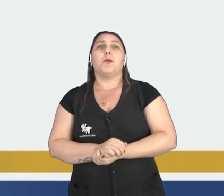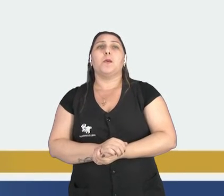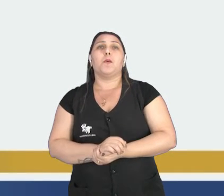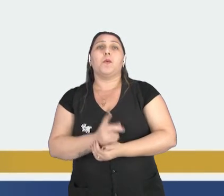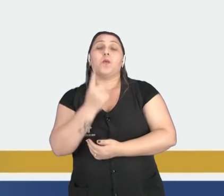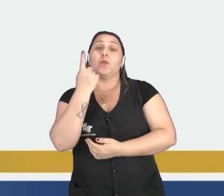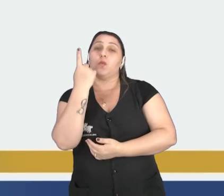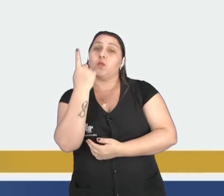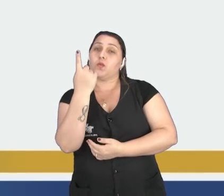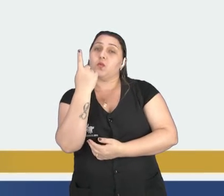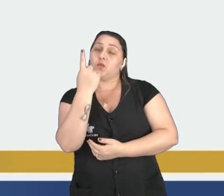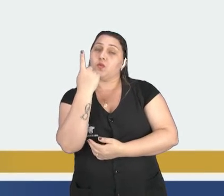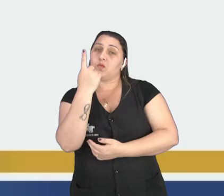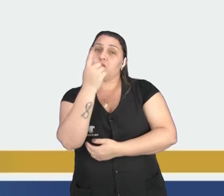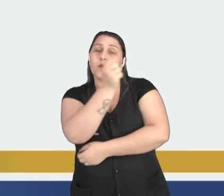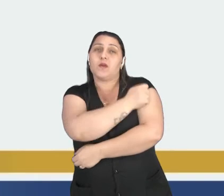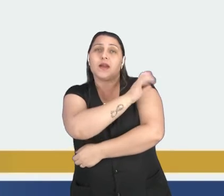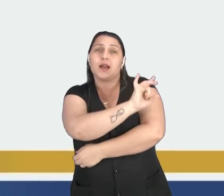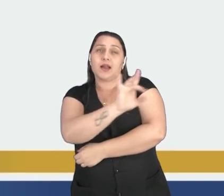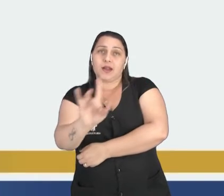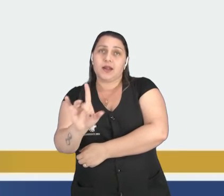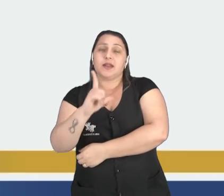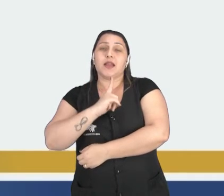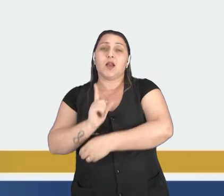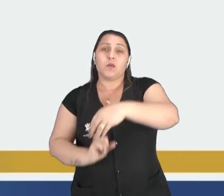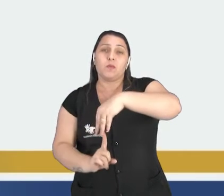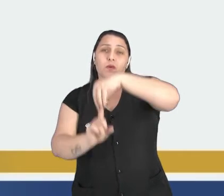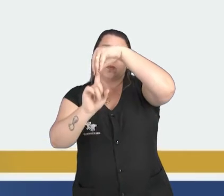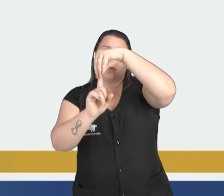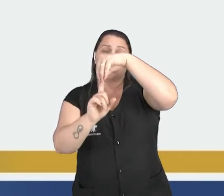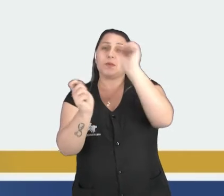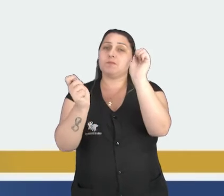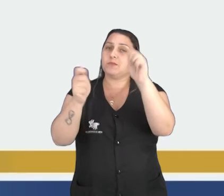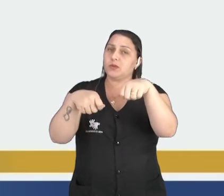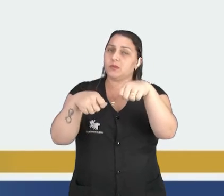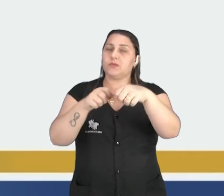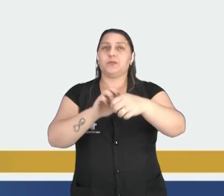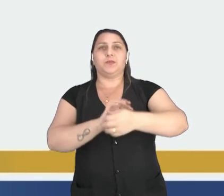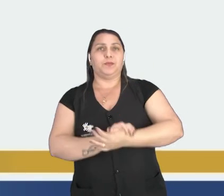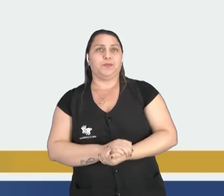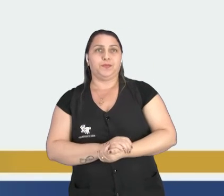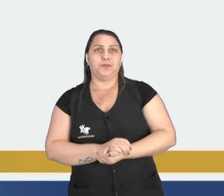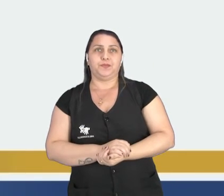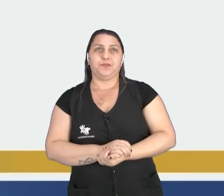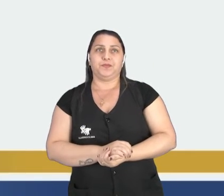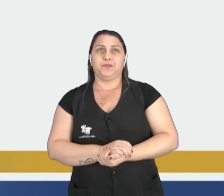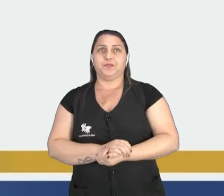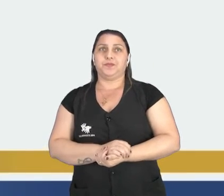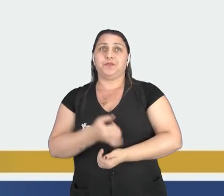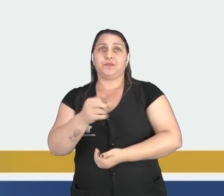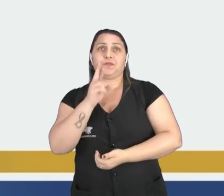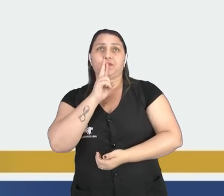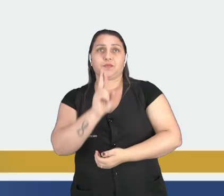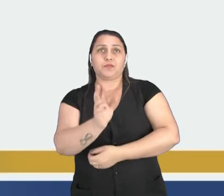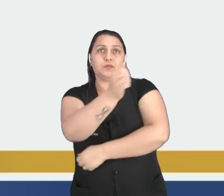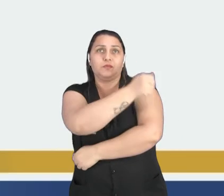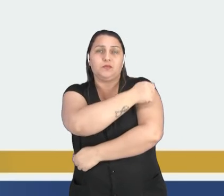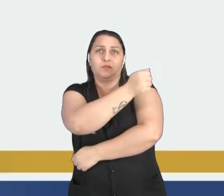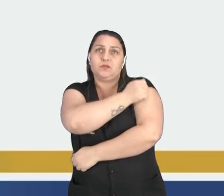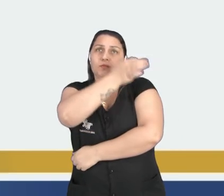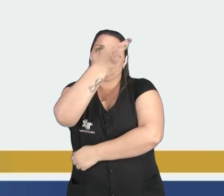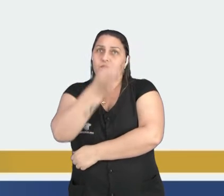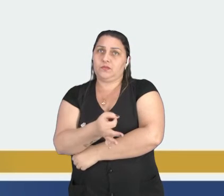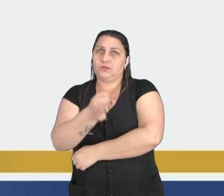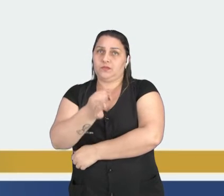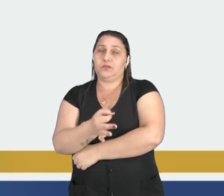pode ser sorteado mais de uma vez, quer dizer, cada aluno tem uma única possibilidade. Se a resposta do aluno estiver correta,